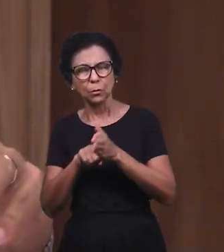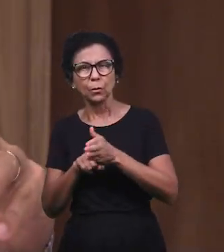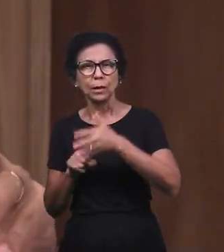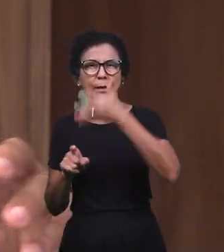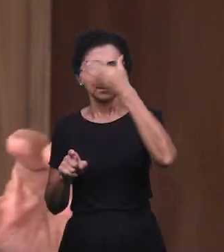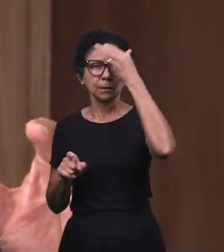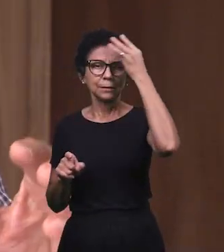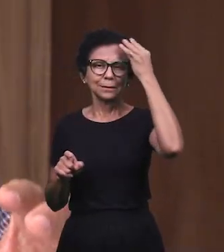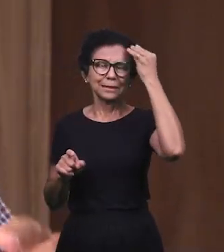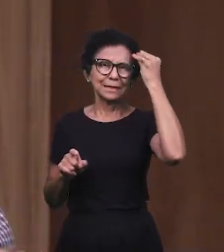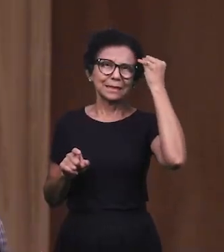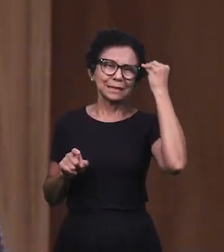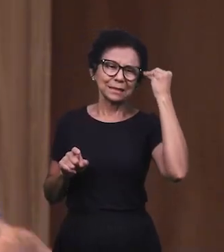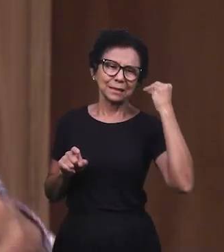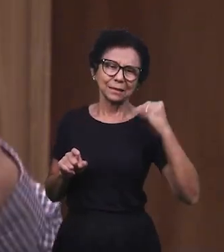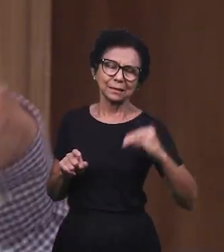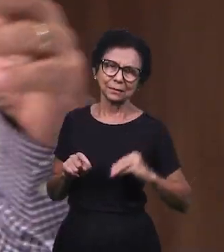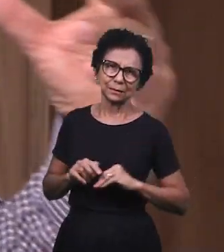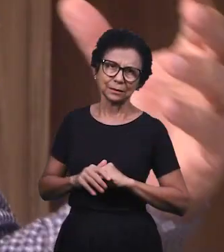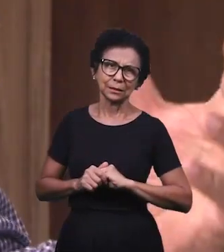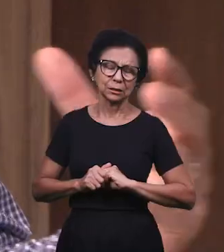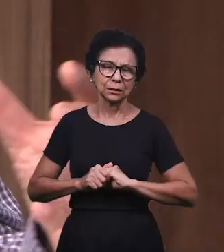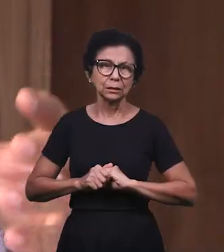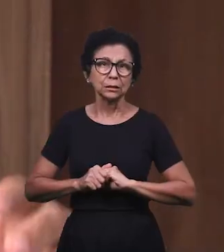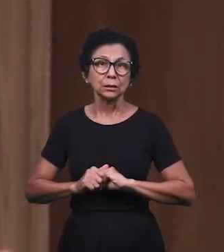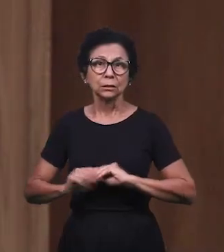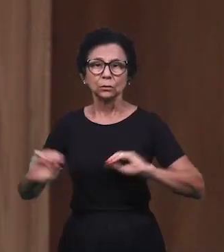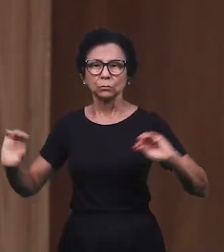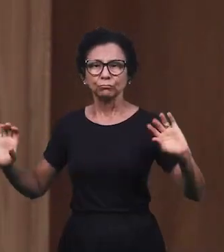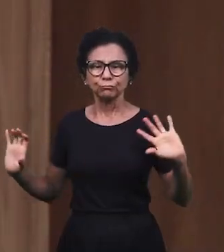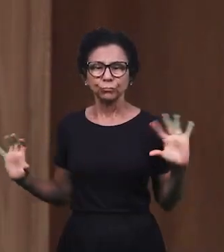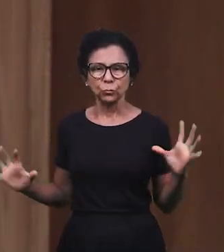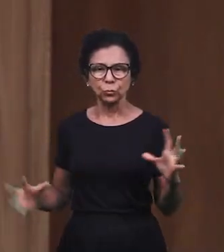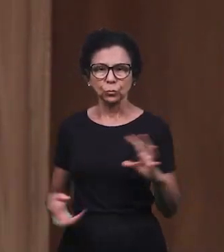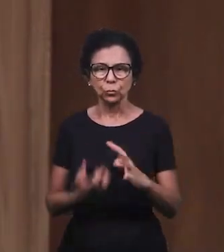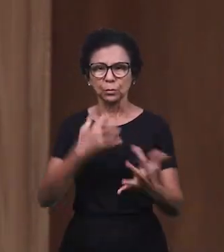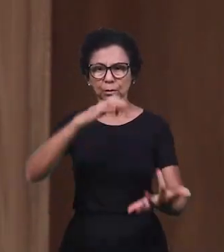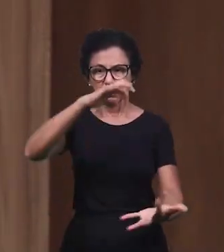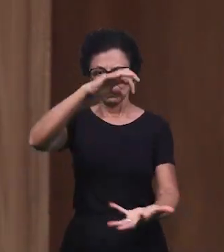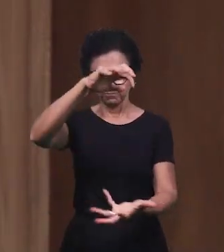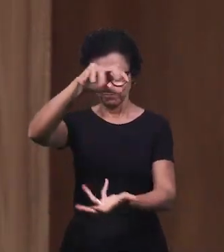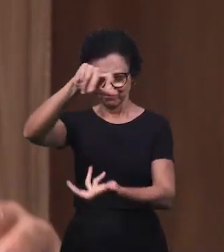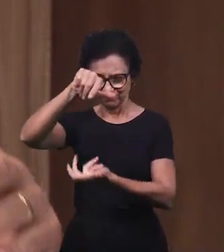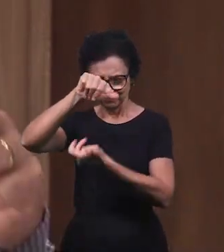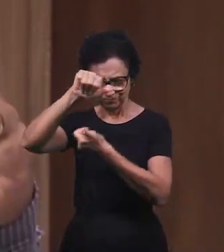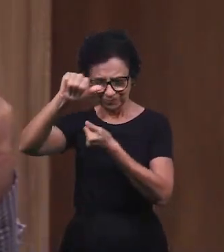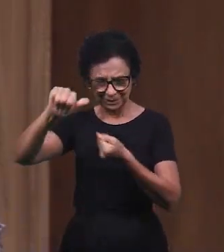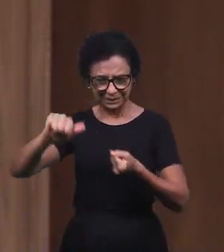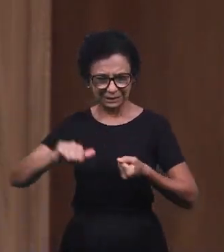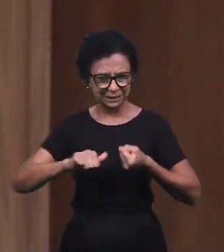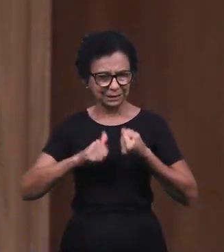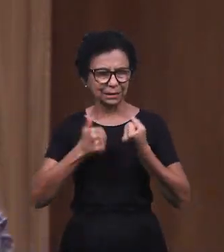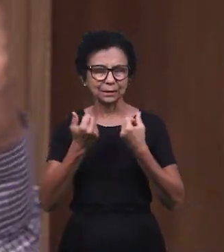elemento unificador de toda essa gama de